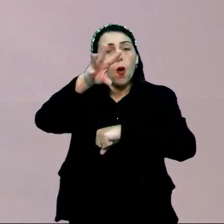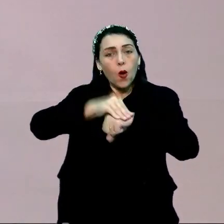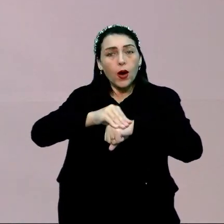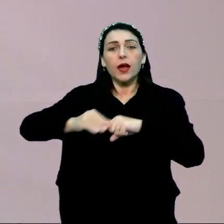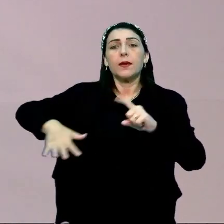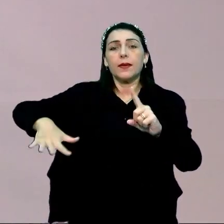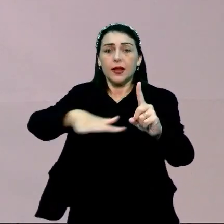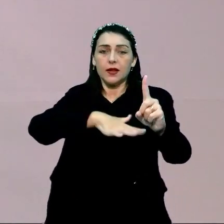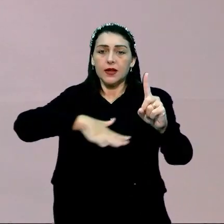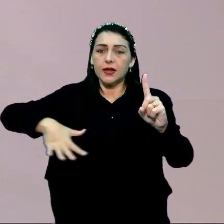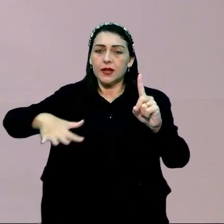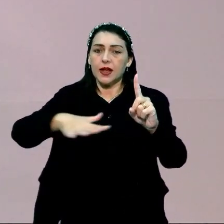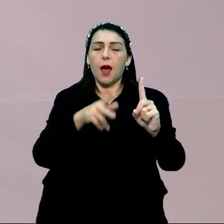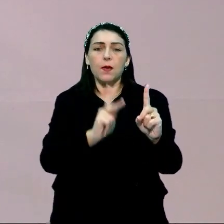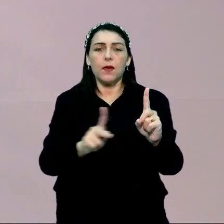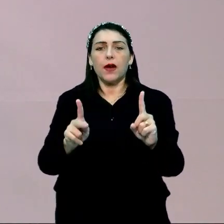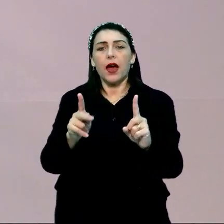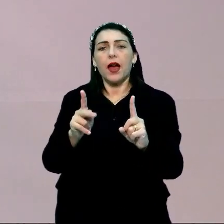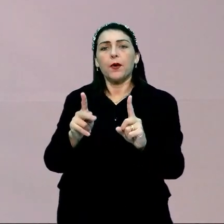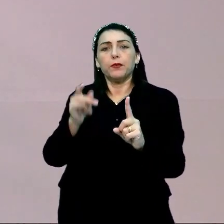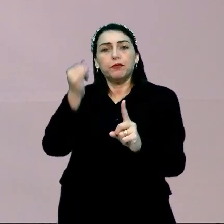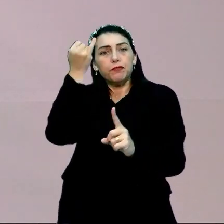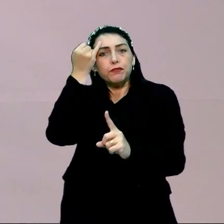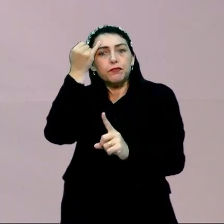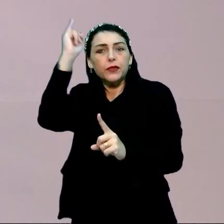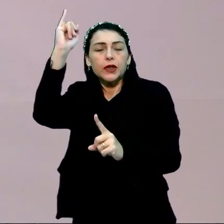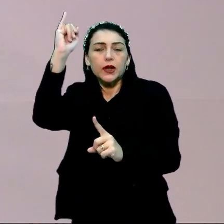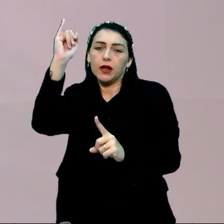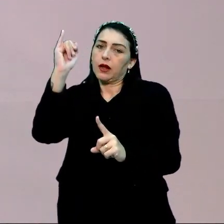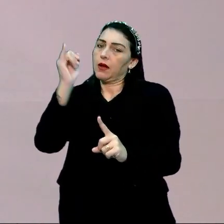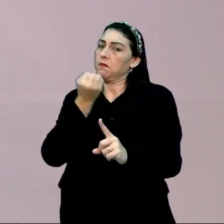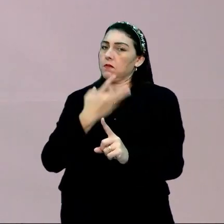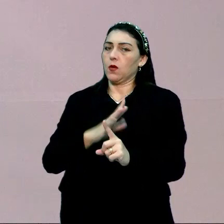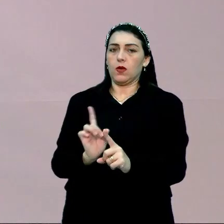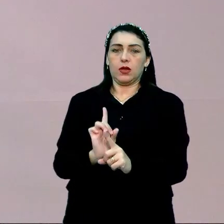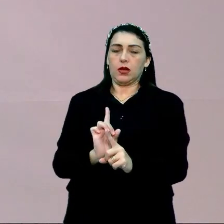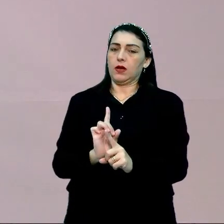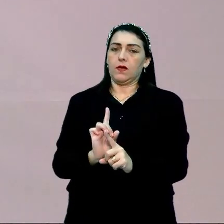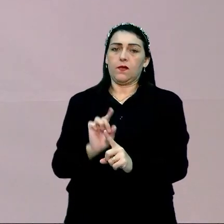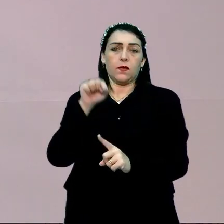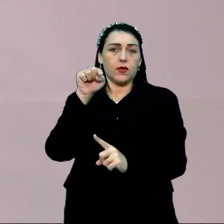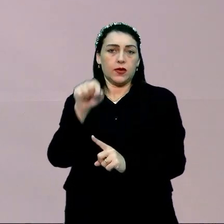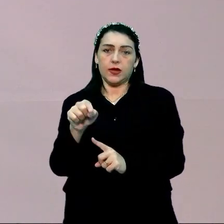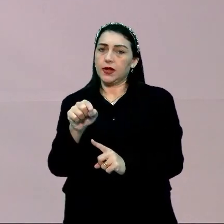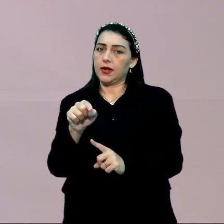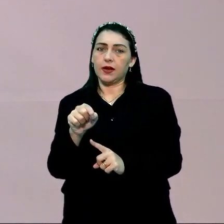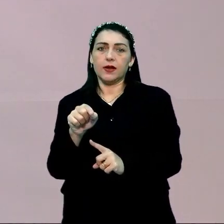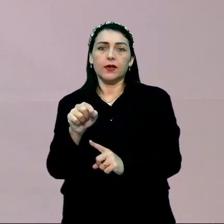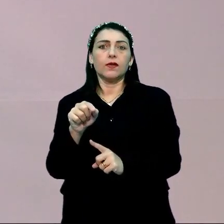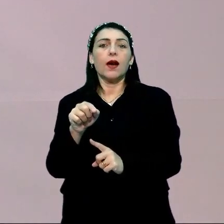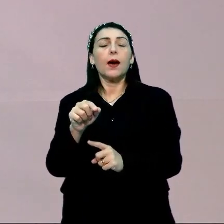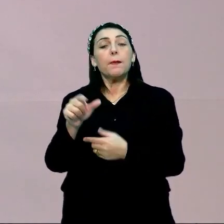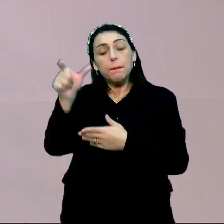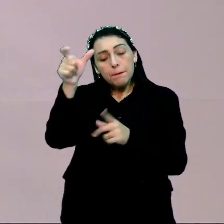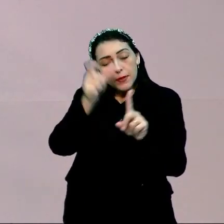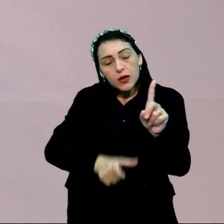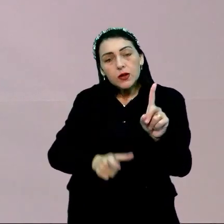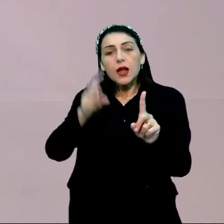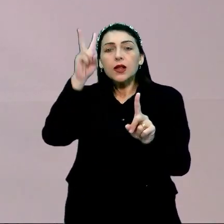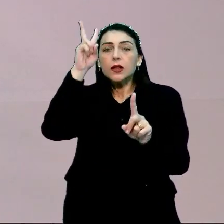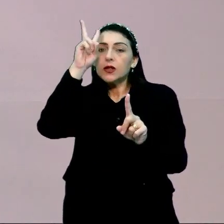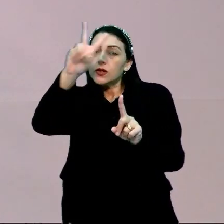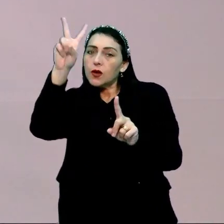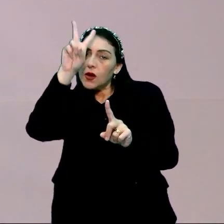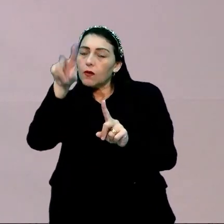na sociedade. Ai, professora, eu criei uma citação e eu acho que ela ficou muito boa. Você ainda não chegou lá, né? Você não é uma personalidade histórica,